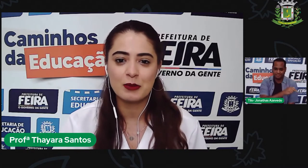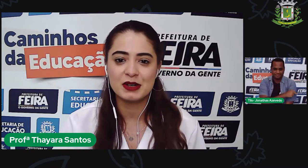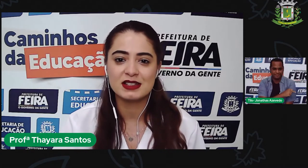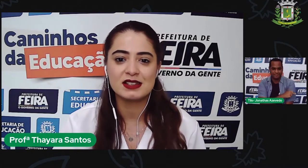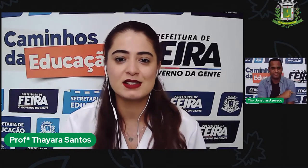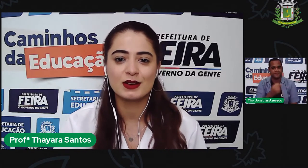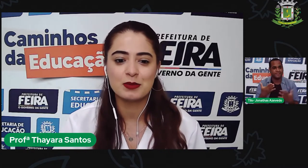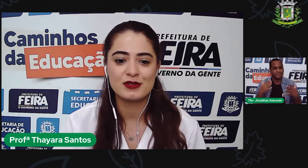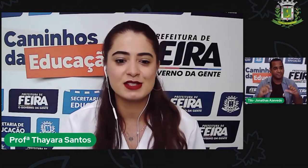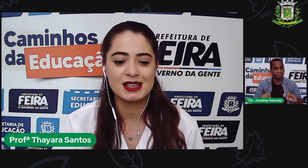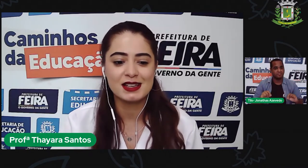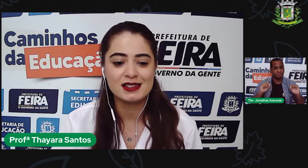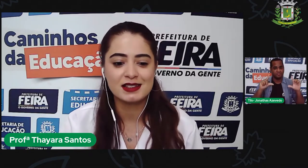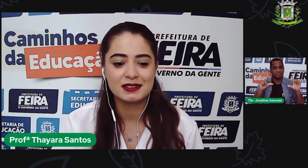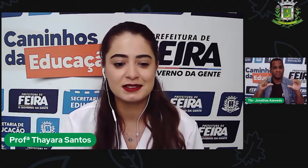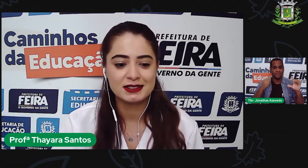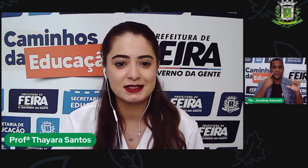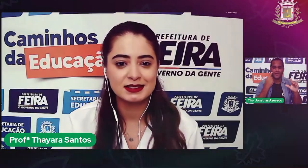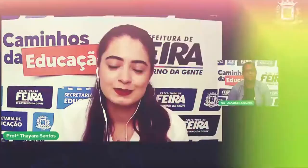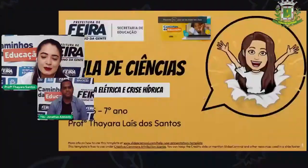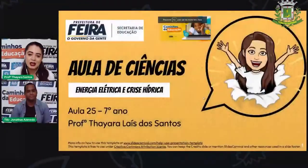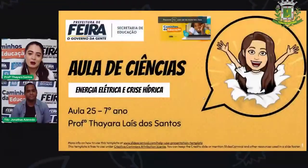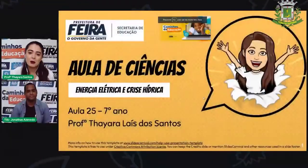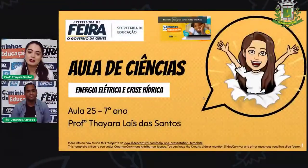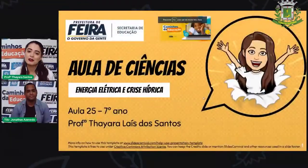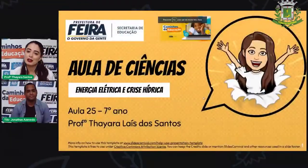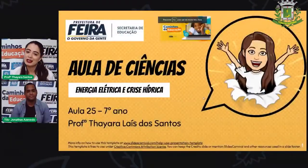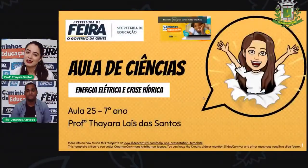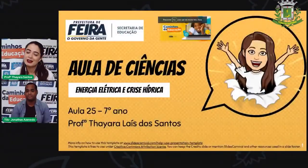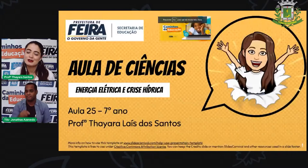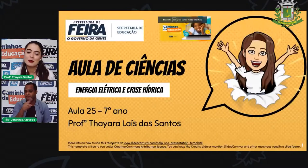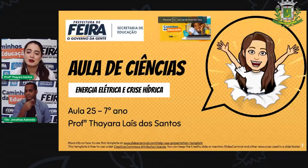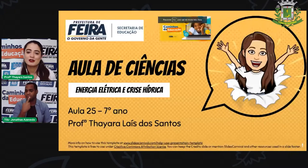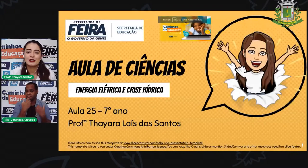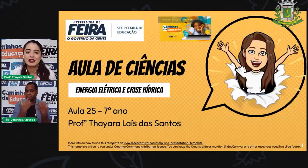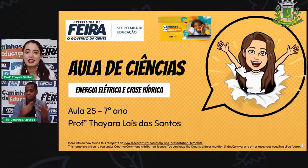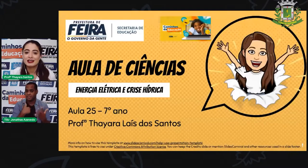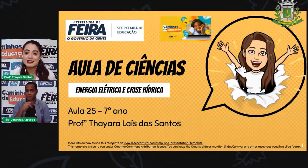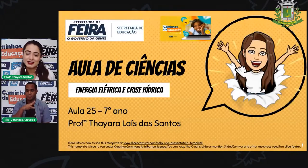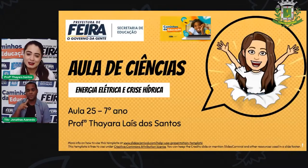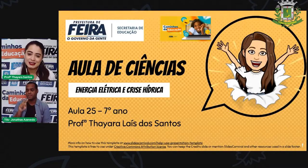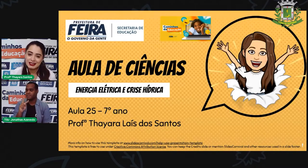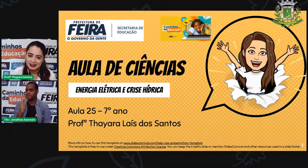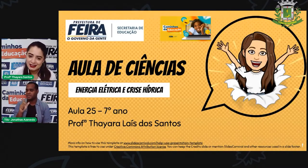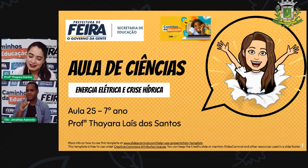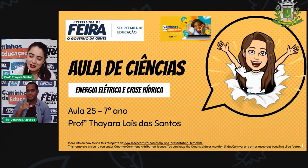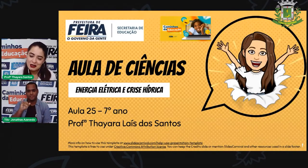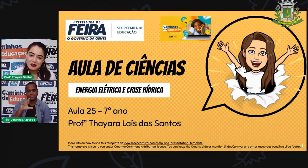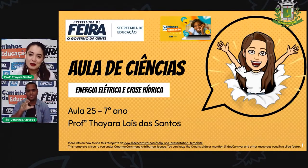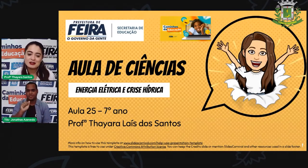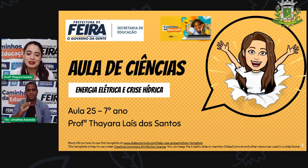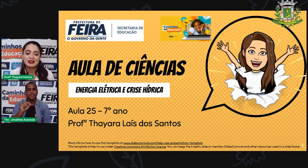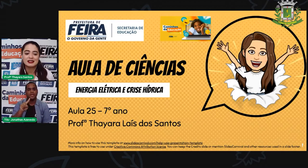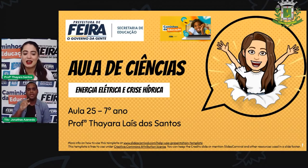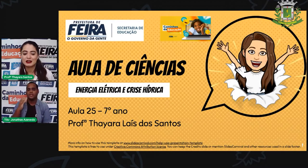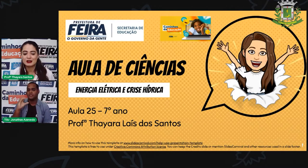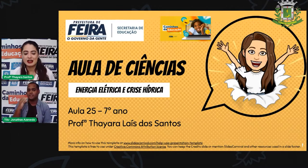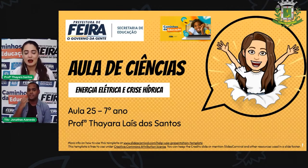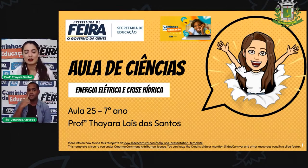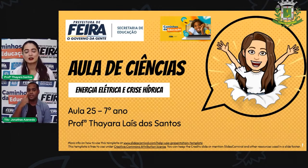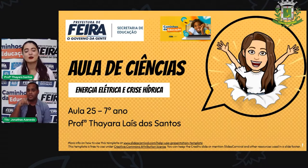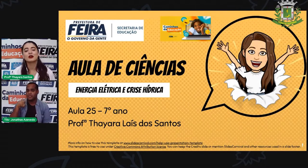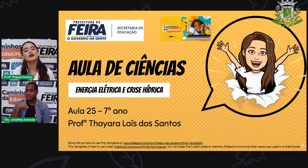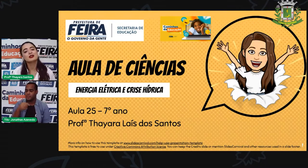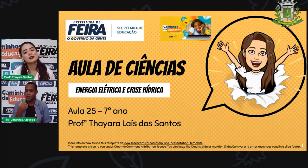vou colocar minha apresentação aqui para vocês. Como eu já falei, eu sou a professora Tara Santos de Ciências e vamos lá iniciar